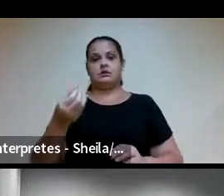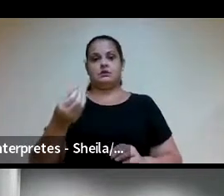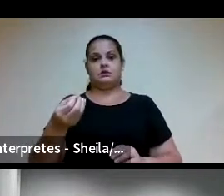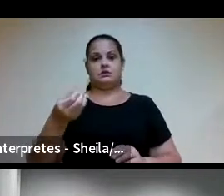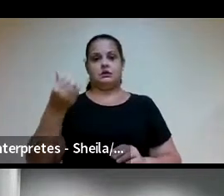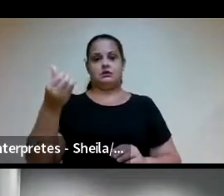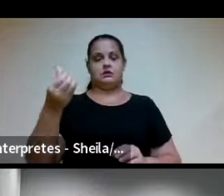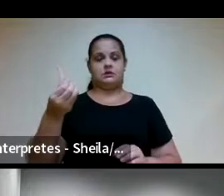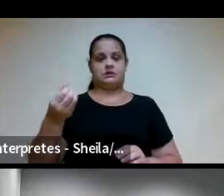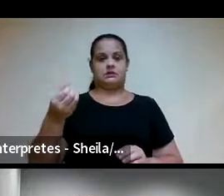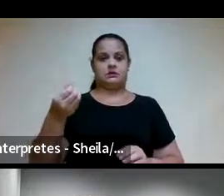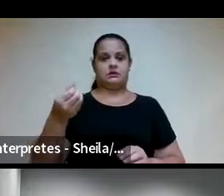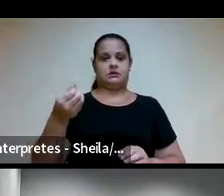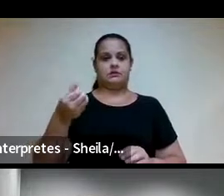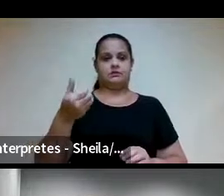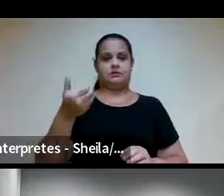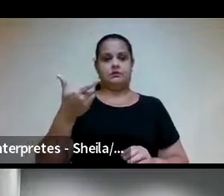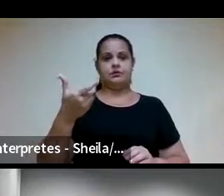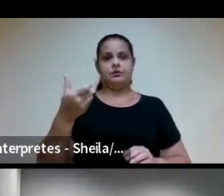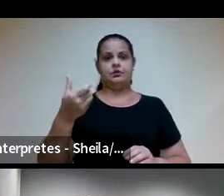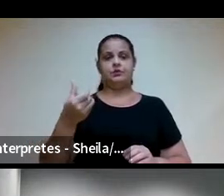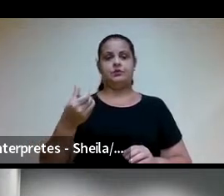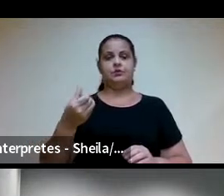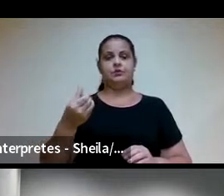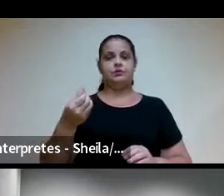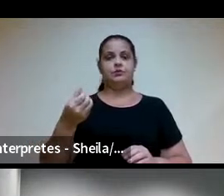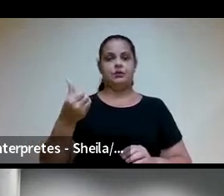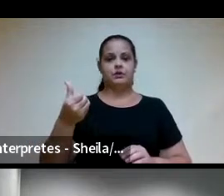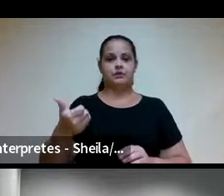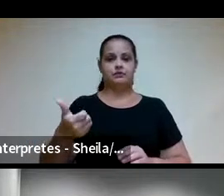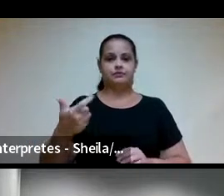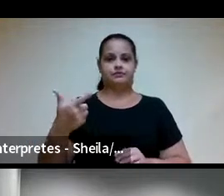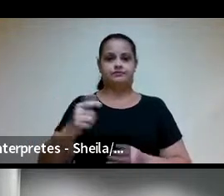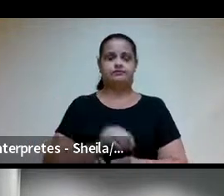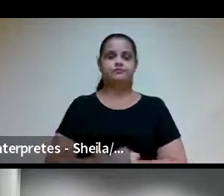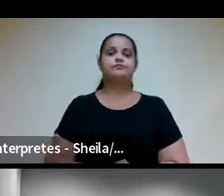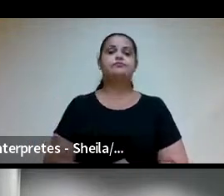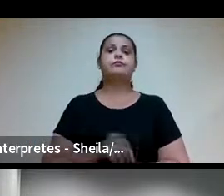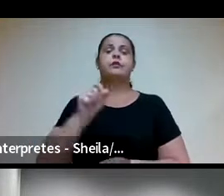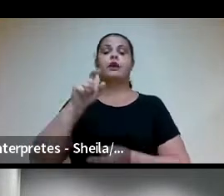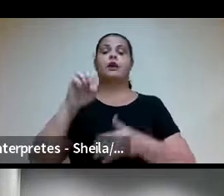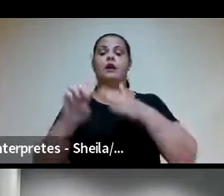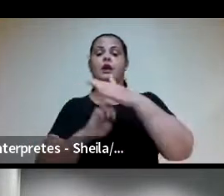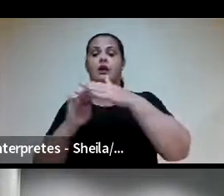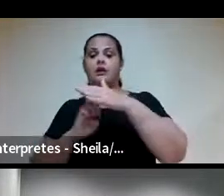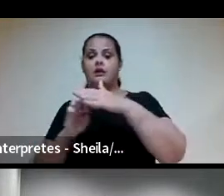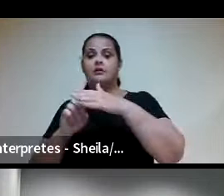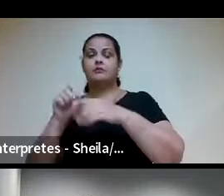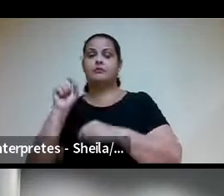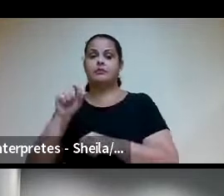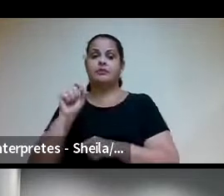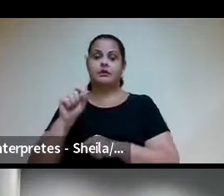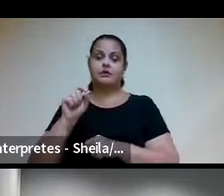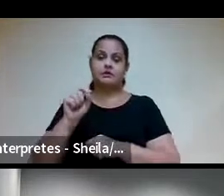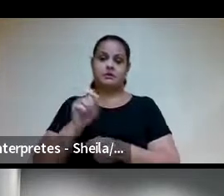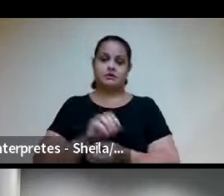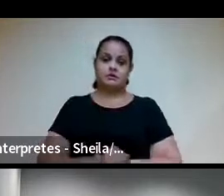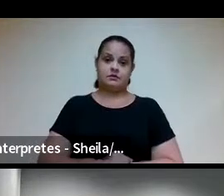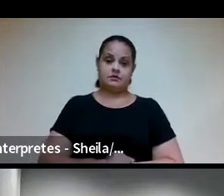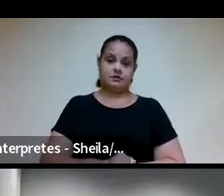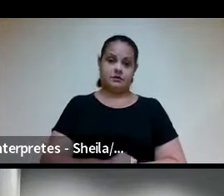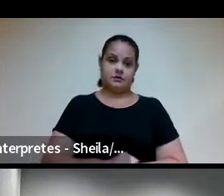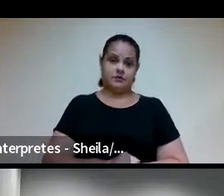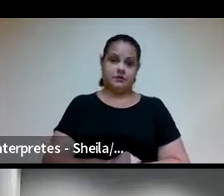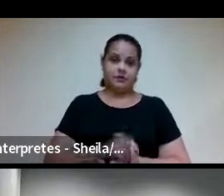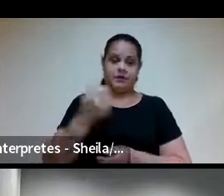060-1452-05-2018-620, sob o argumento de que esta foi prolatada sem a citação válida da empresa autora. Por essas razões, não havendo que se falar em coisa julgada nem